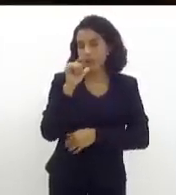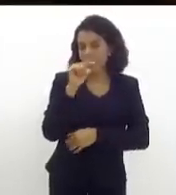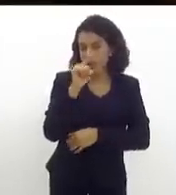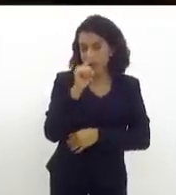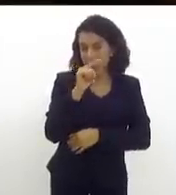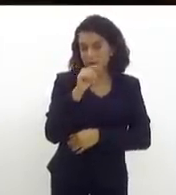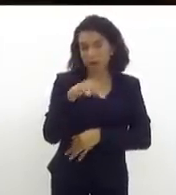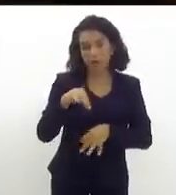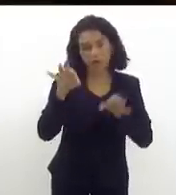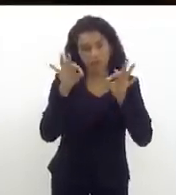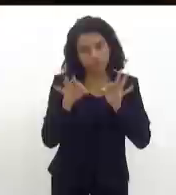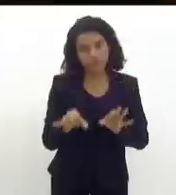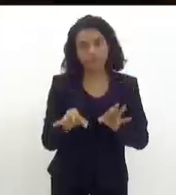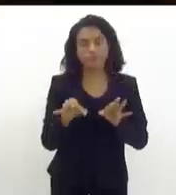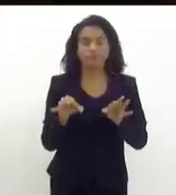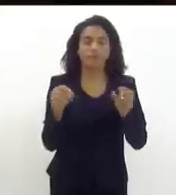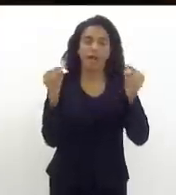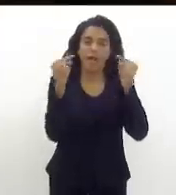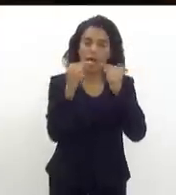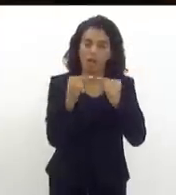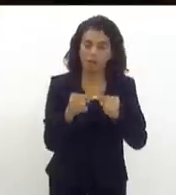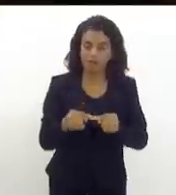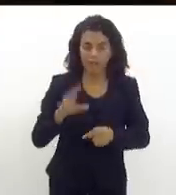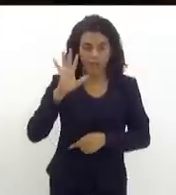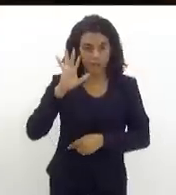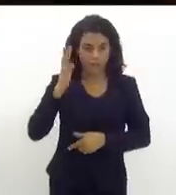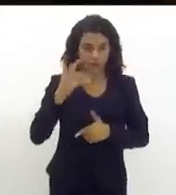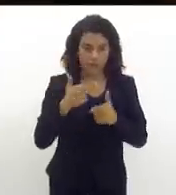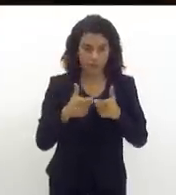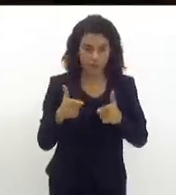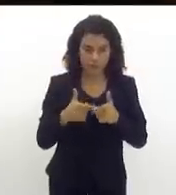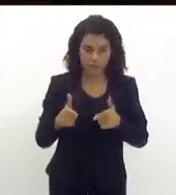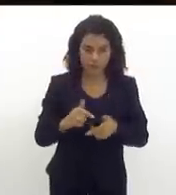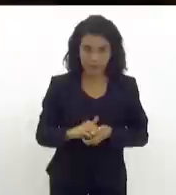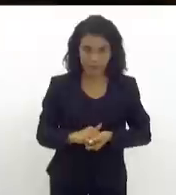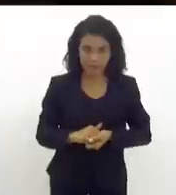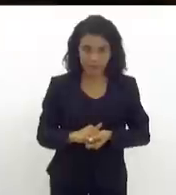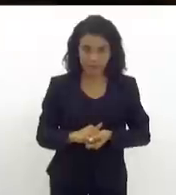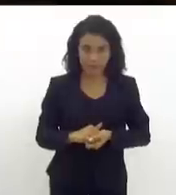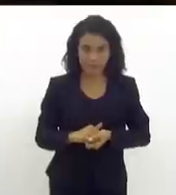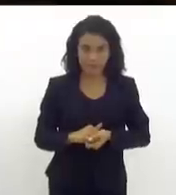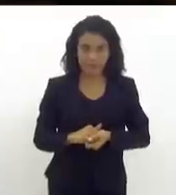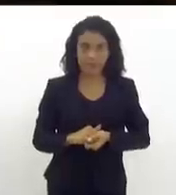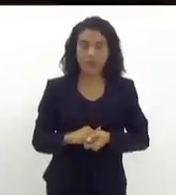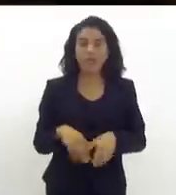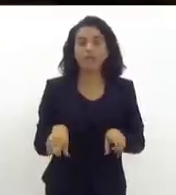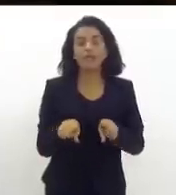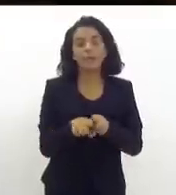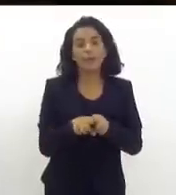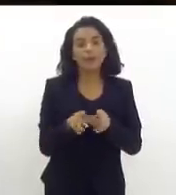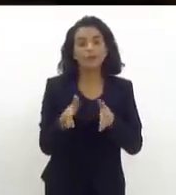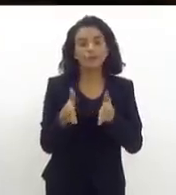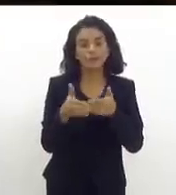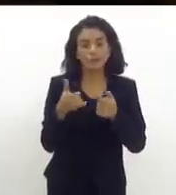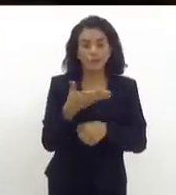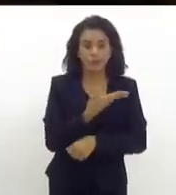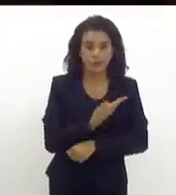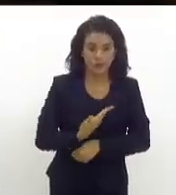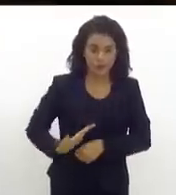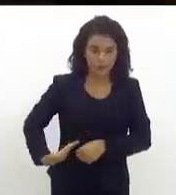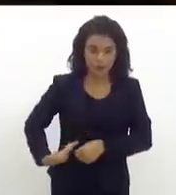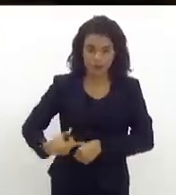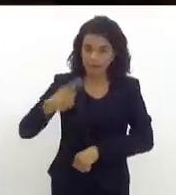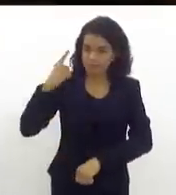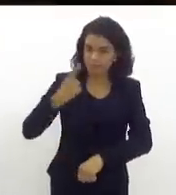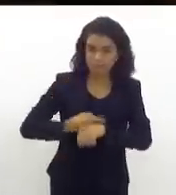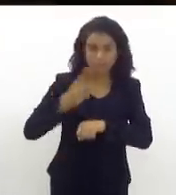está totalmente resolvido o problema e mais Solicito que o governo